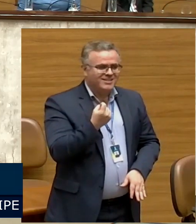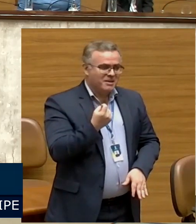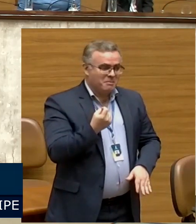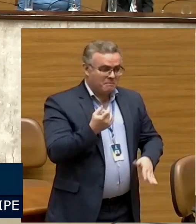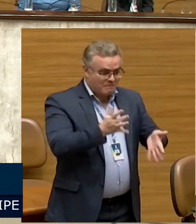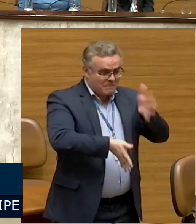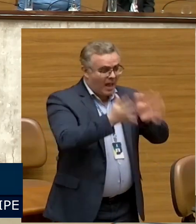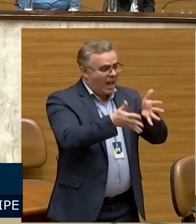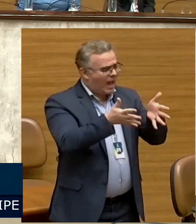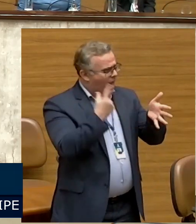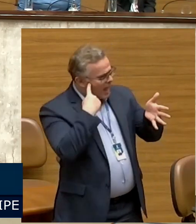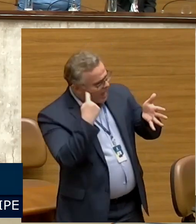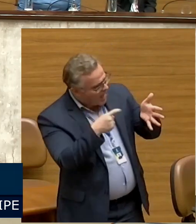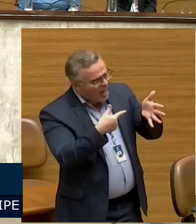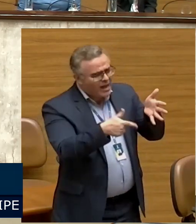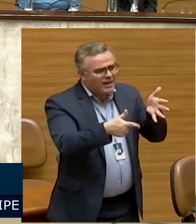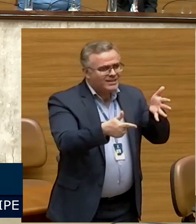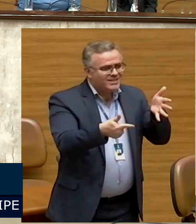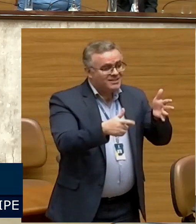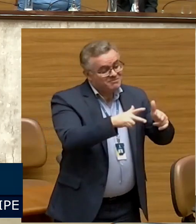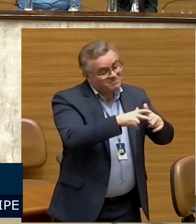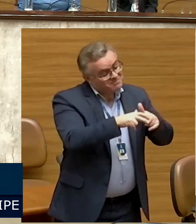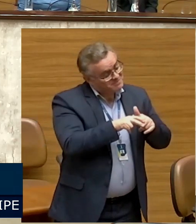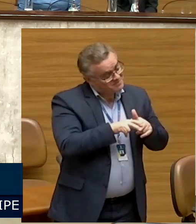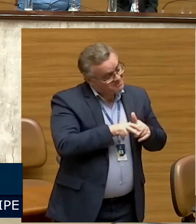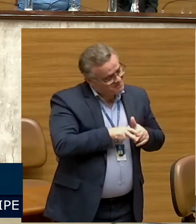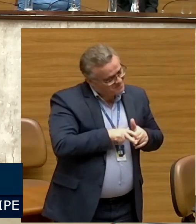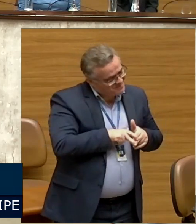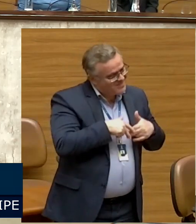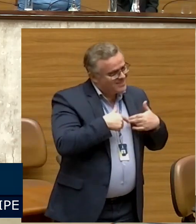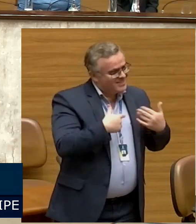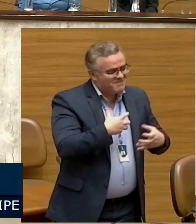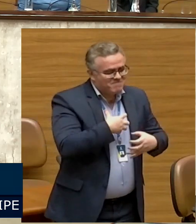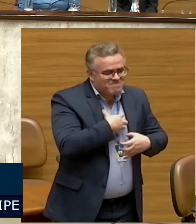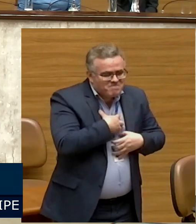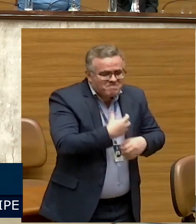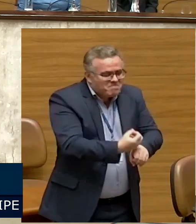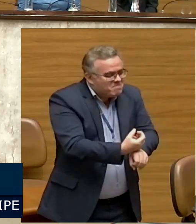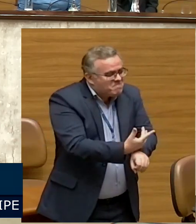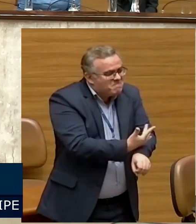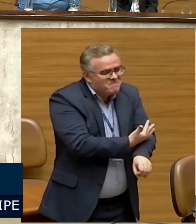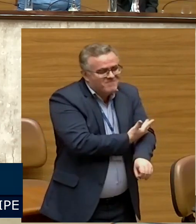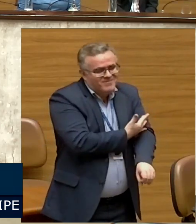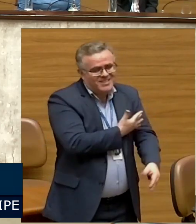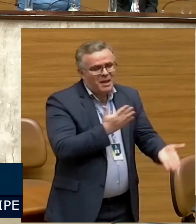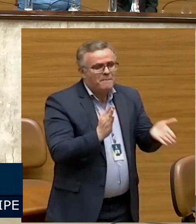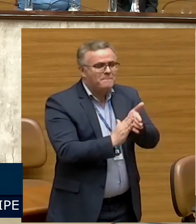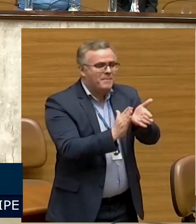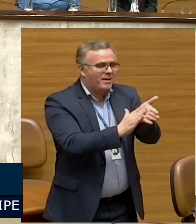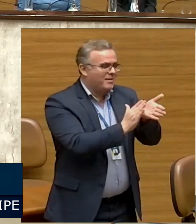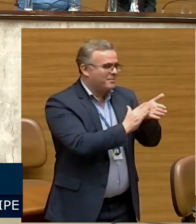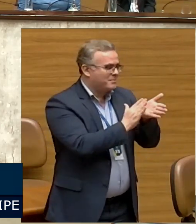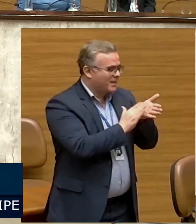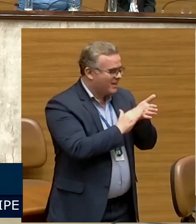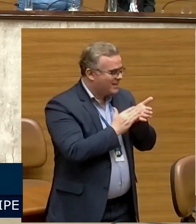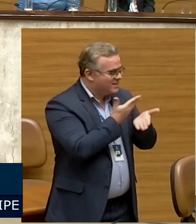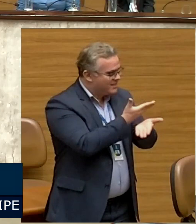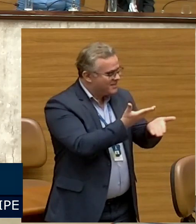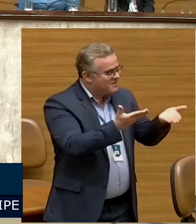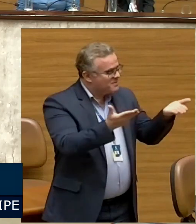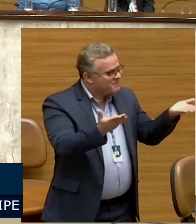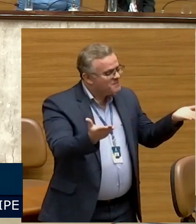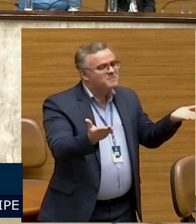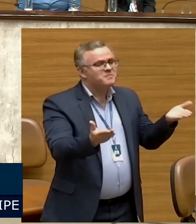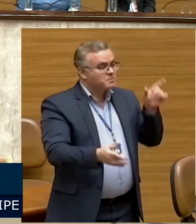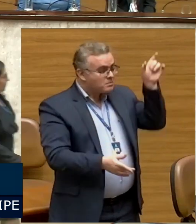não acesse os nossos sentimentos. Então, estou muito emocionada, parabéns para vocês, né? Que o exemplo